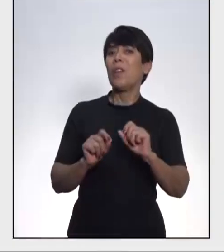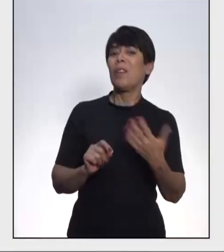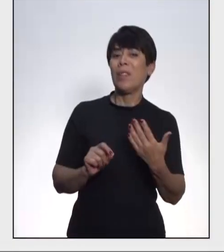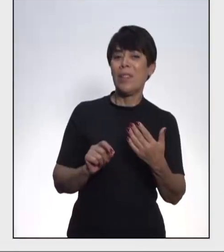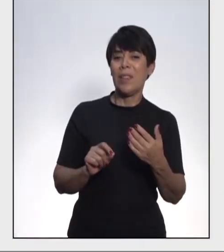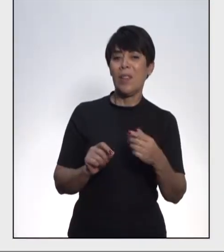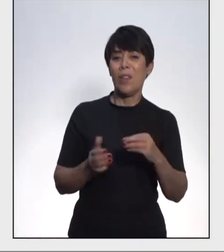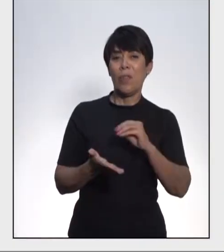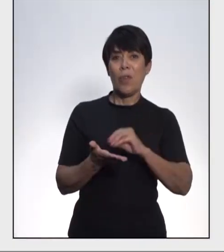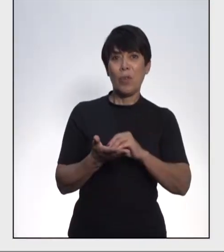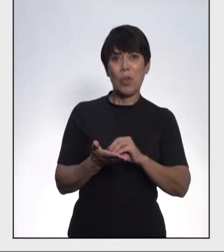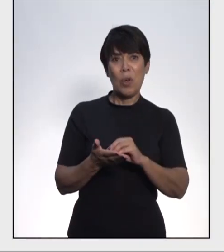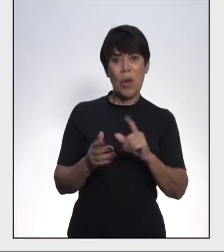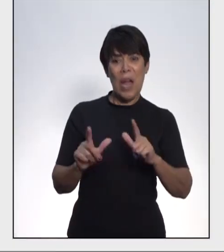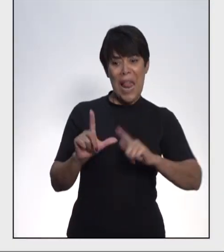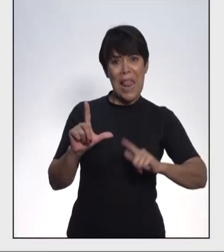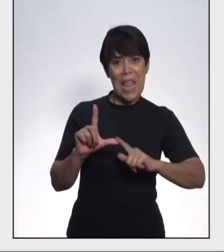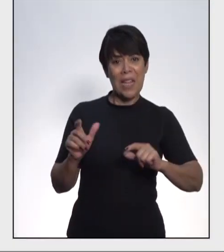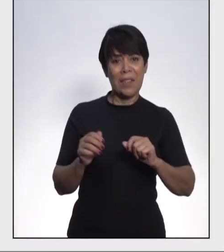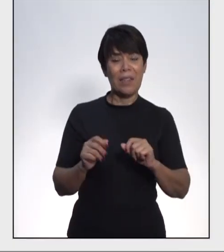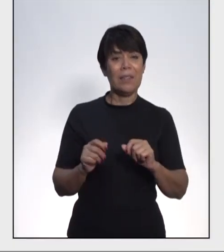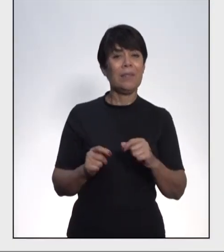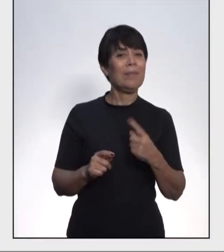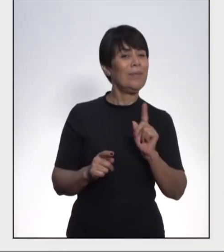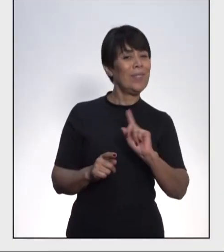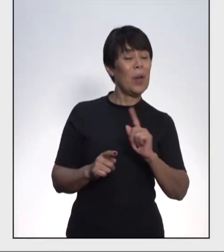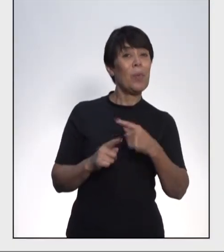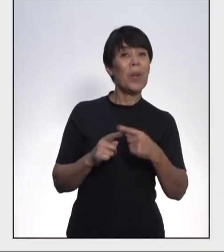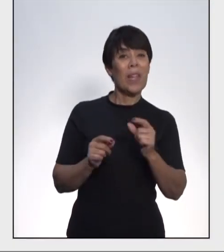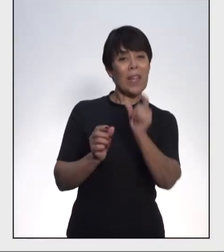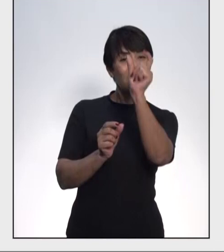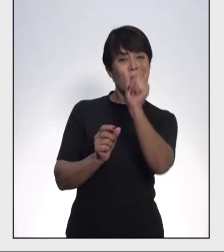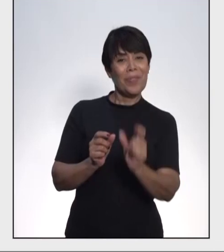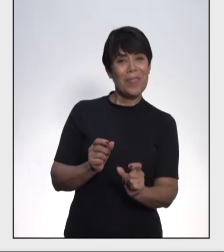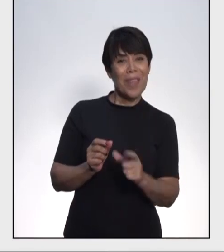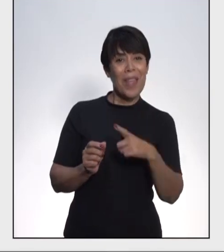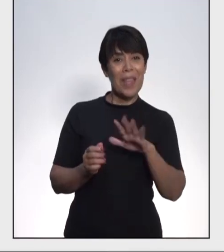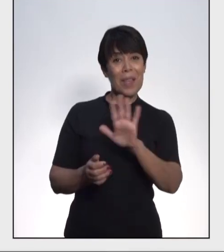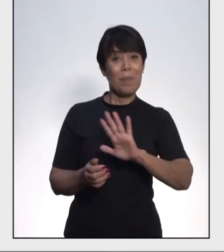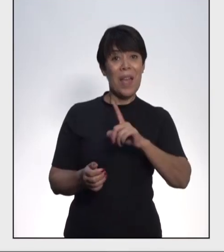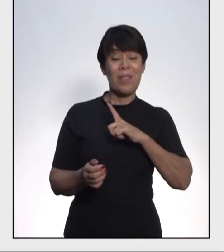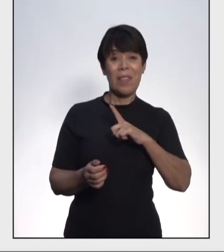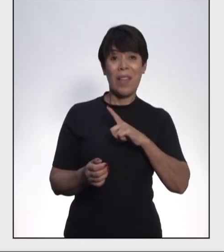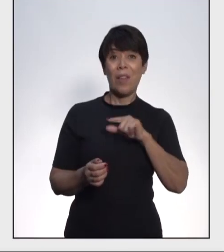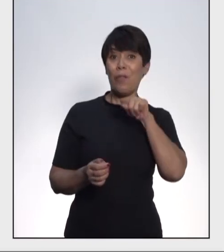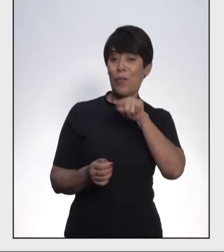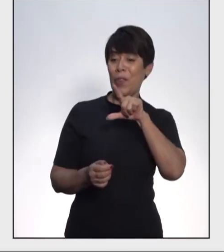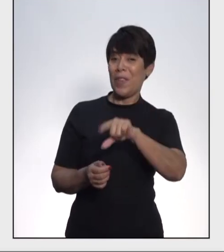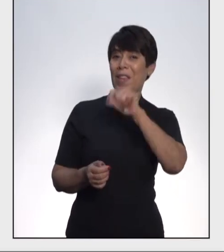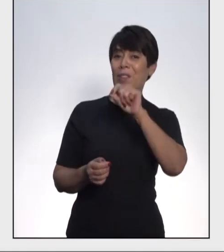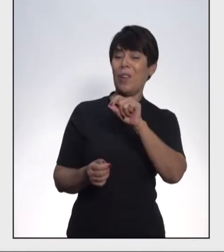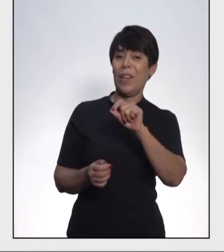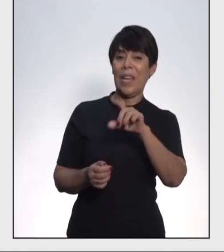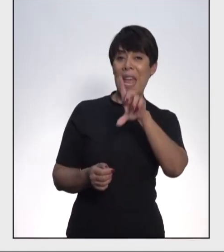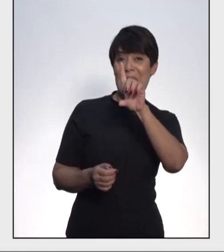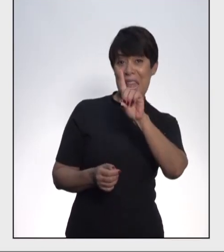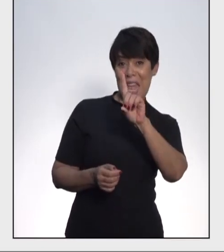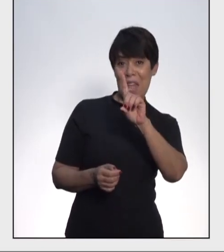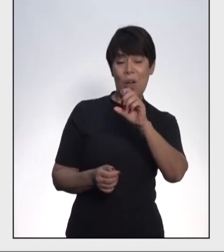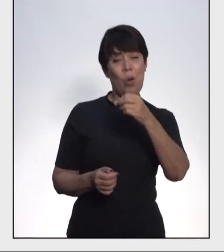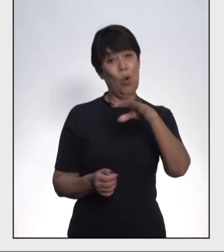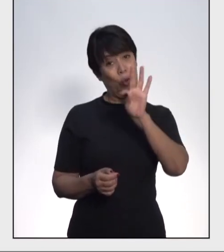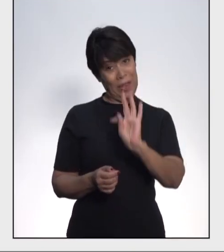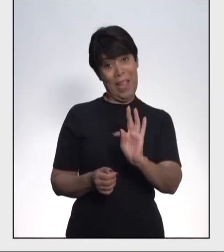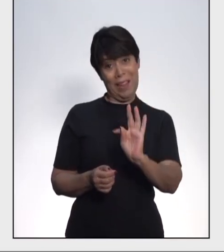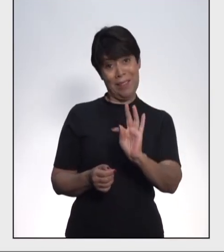digitação? Não, é de propósito. Por que ele deixou ali aquela coluna aberta? Para você, leitor, preencher. E aí, qual vai ser a sua escolha? Você vai ser solitário ou vai